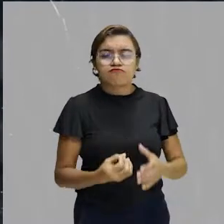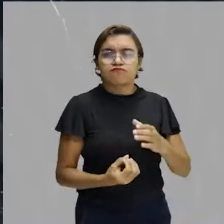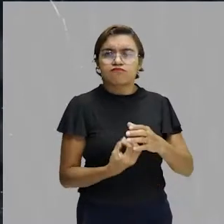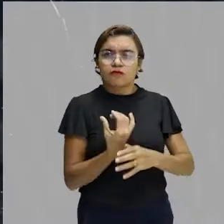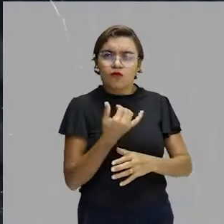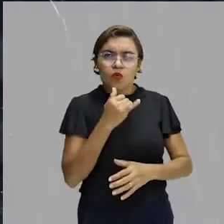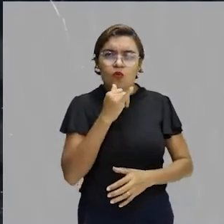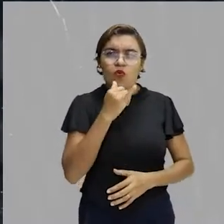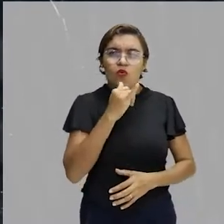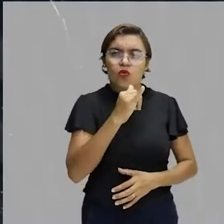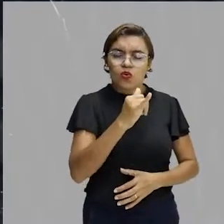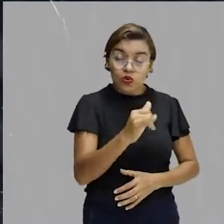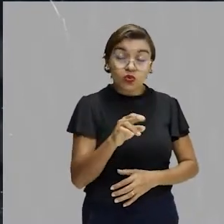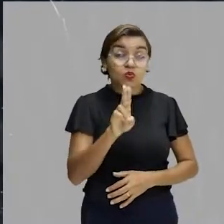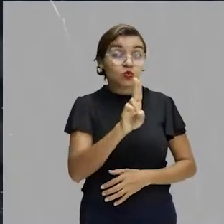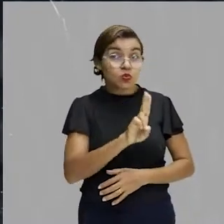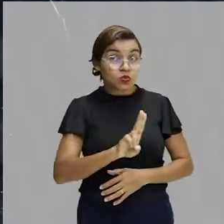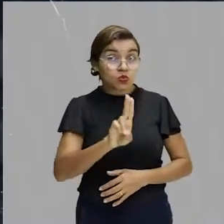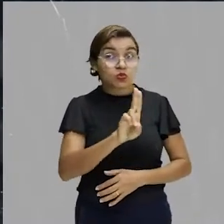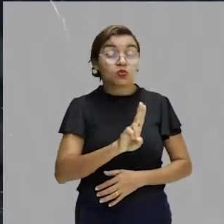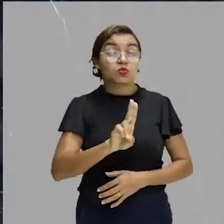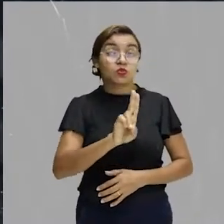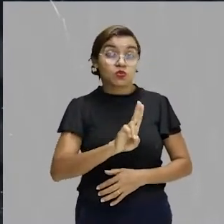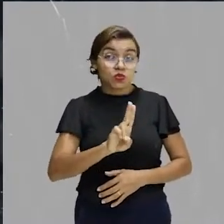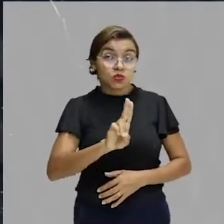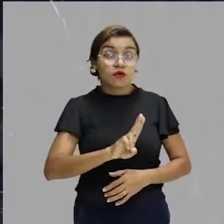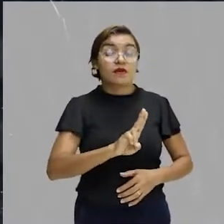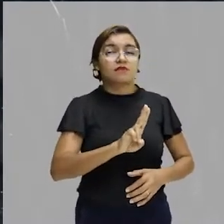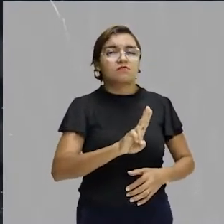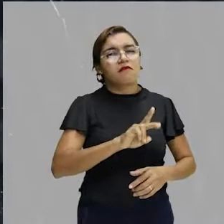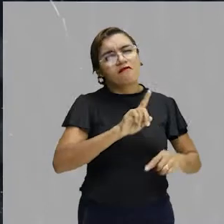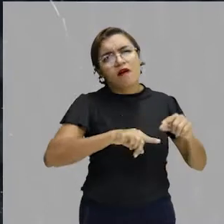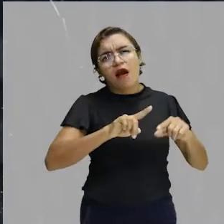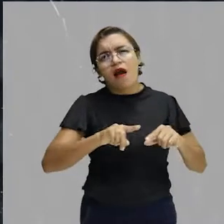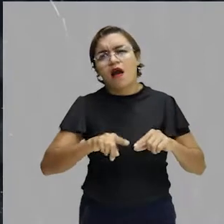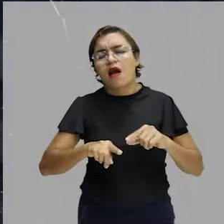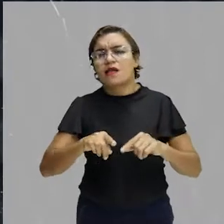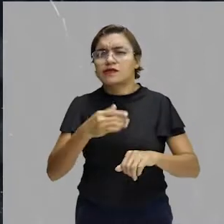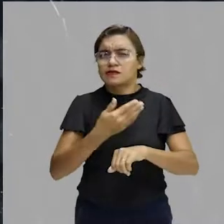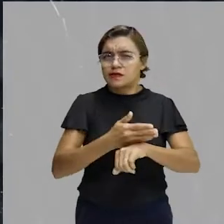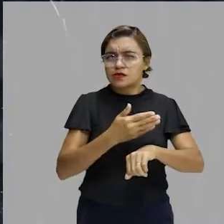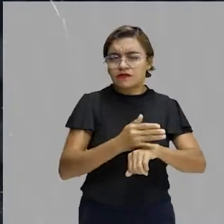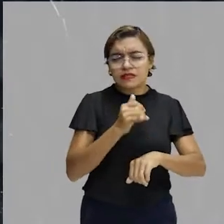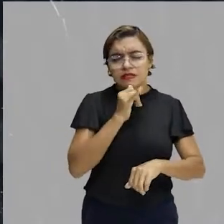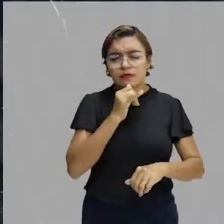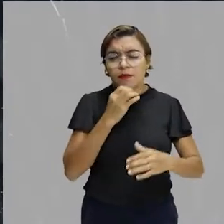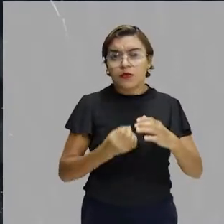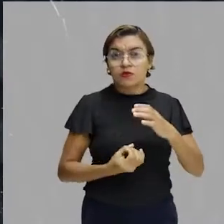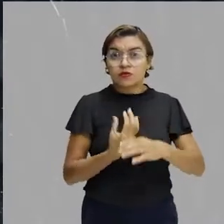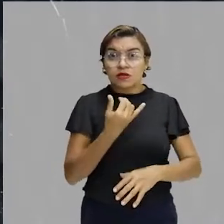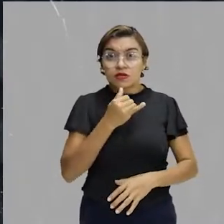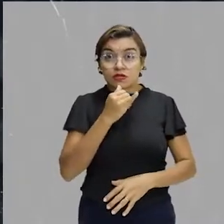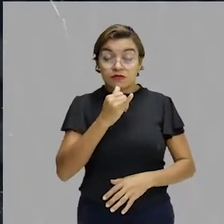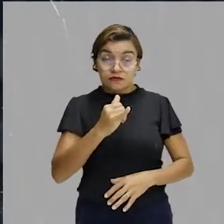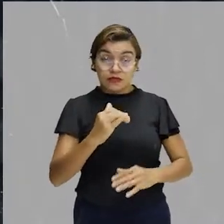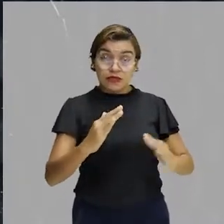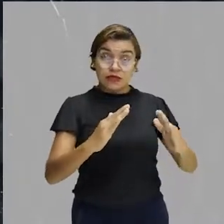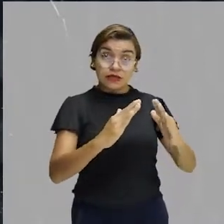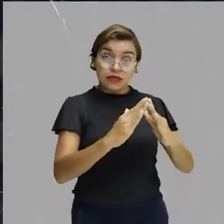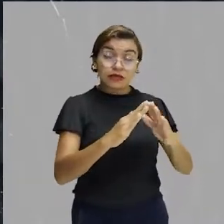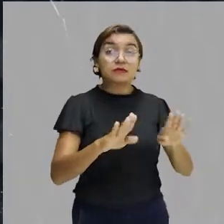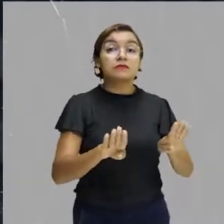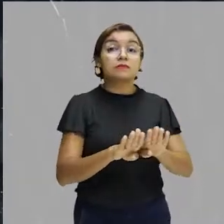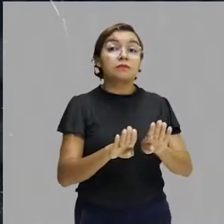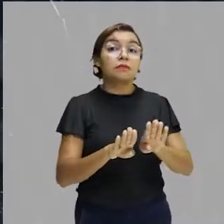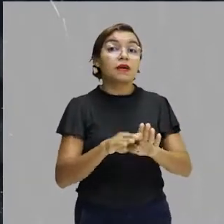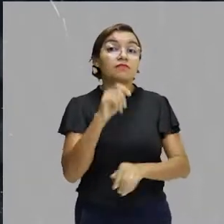energia que vão ser utilizadas para variadas atividades. Produção de energia elétrica para casa, para a indústria, mas